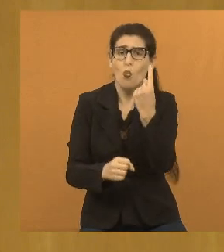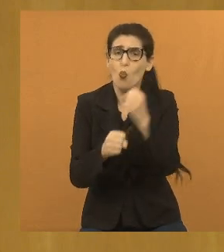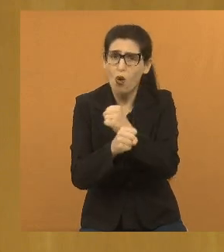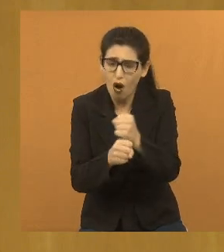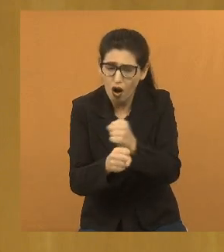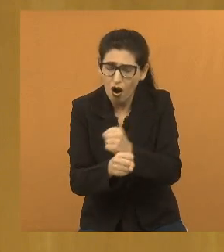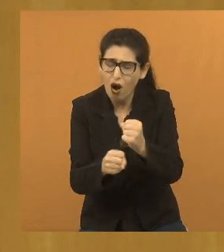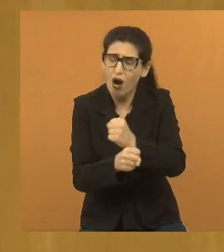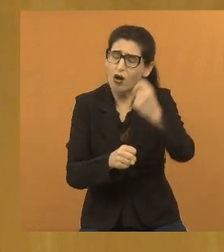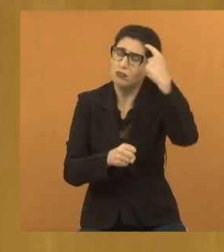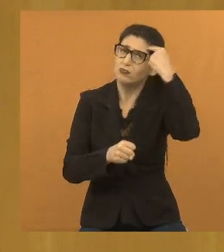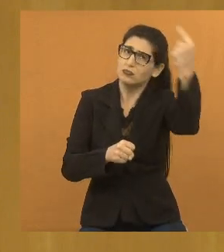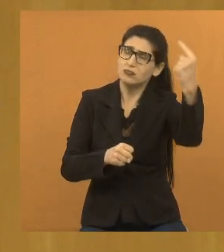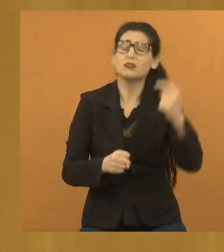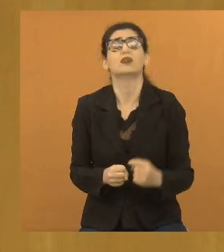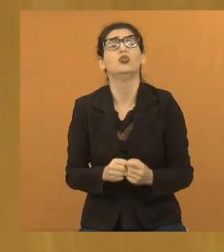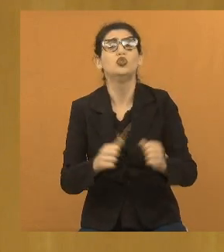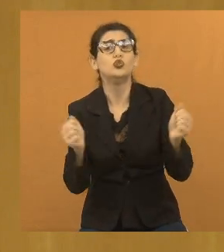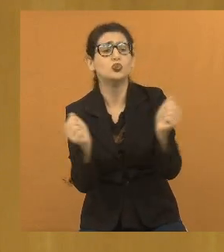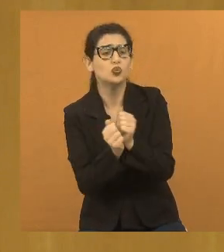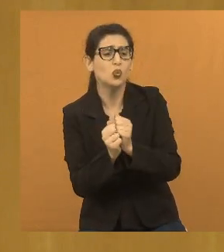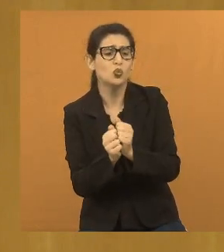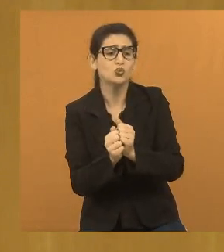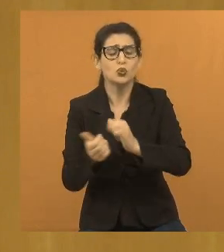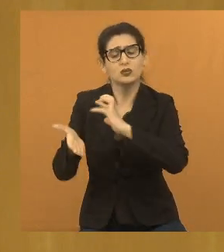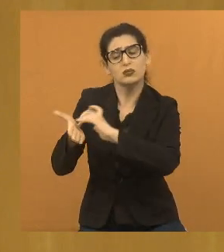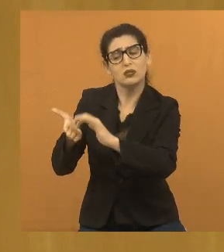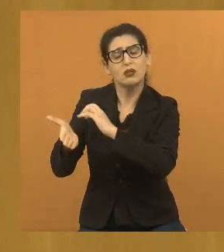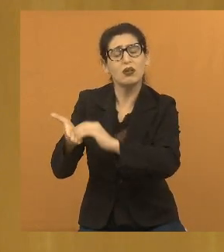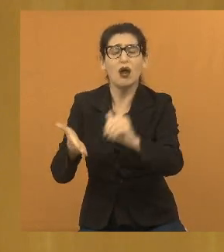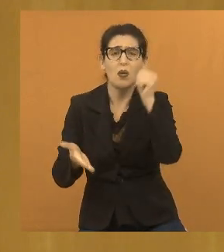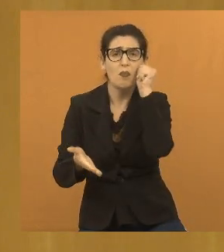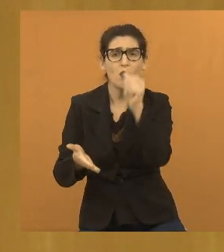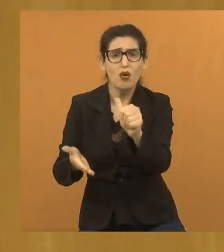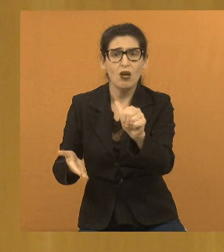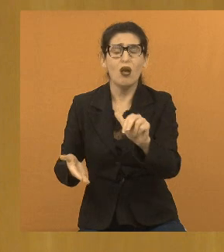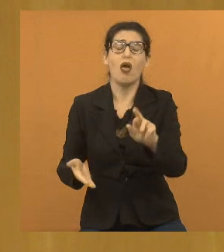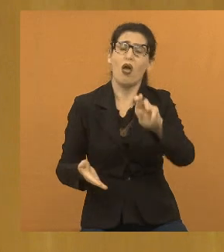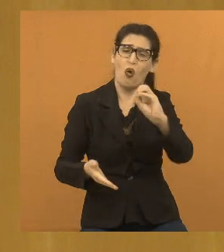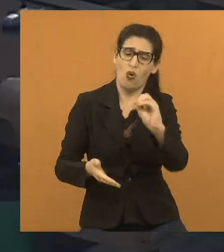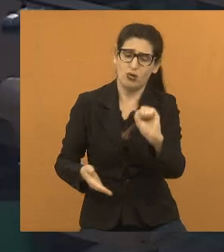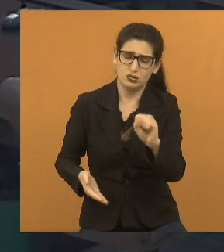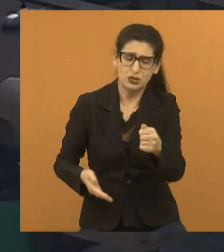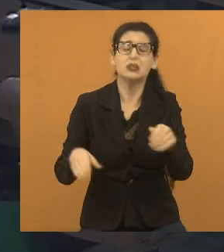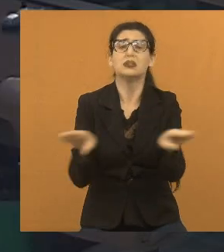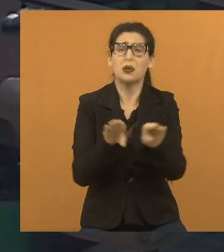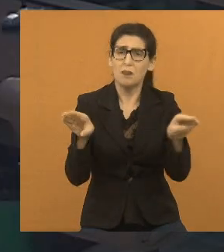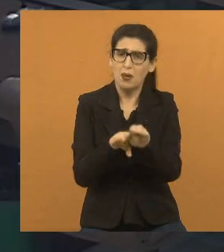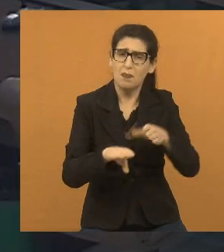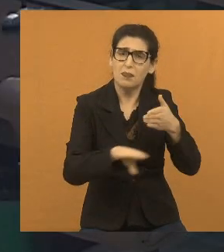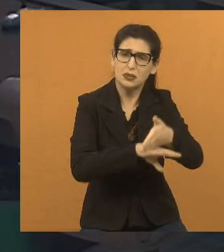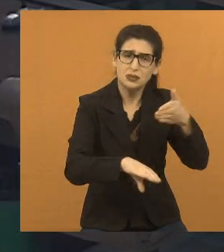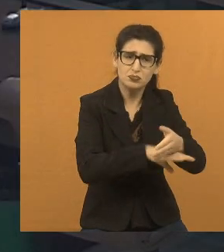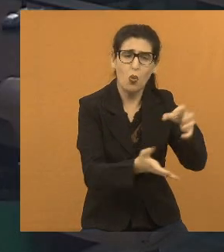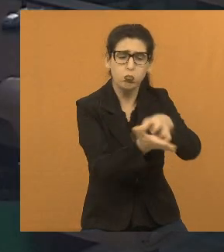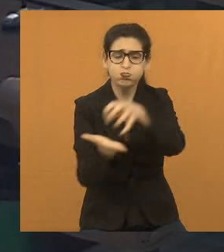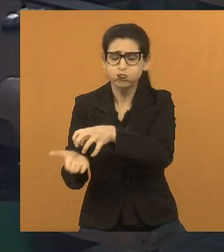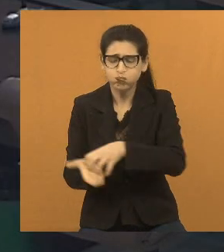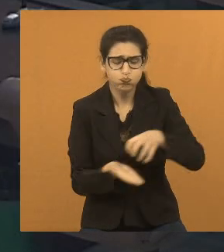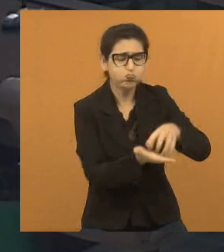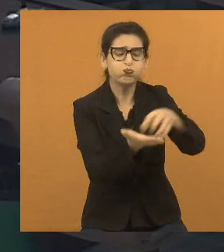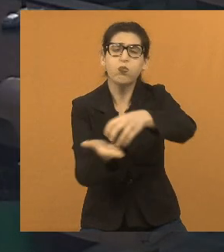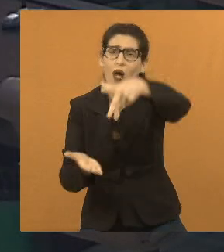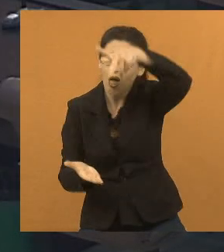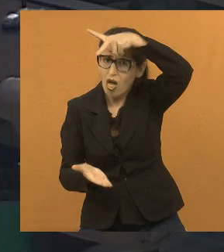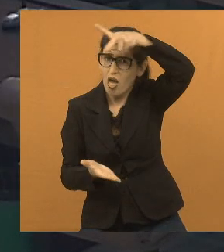pela coordenação da secretária Rosa Sazak e toda a sua equipe, e participação de todas as secretarias e entidades que compõem a